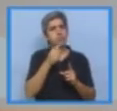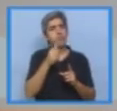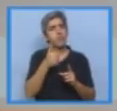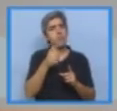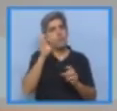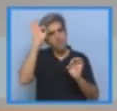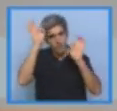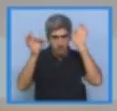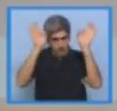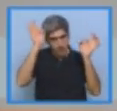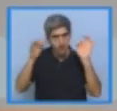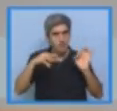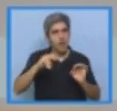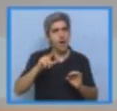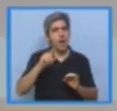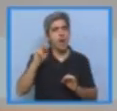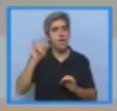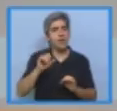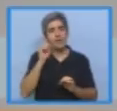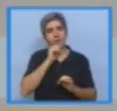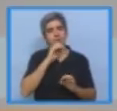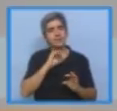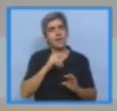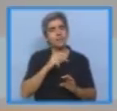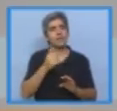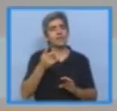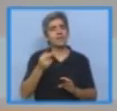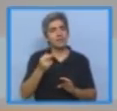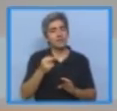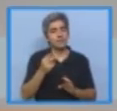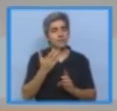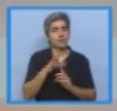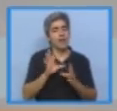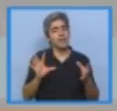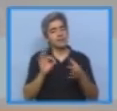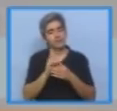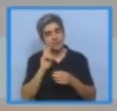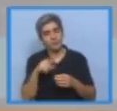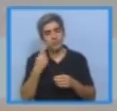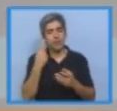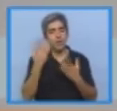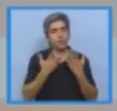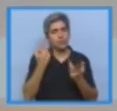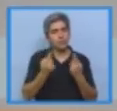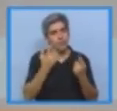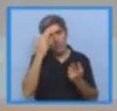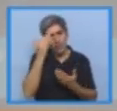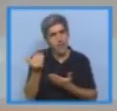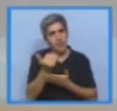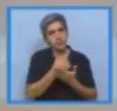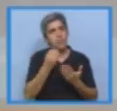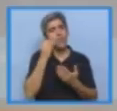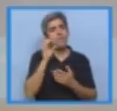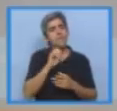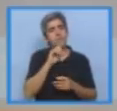outras ligações. E, ao mesmo tempo que se faz esta ligação, depois dar alguns dados da forma